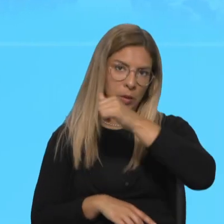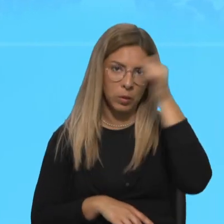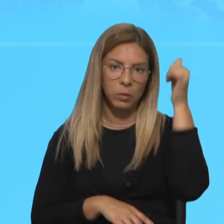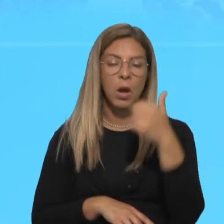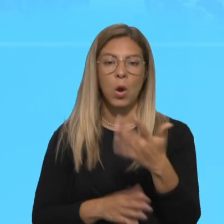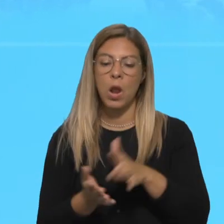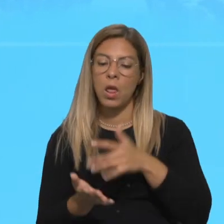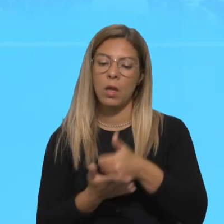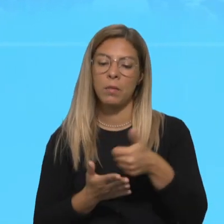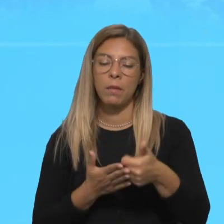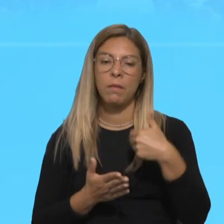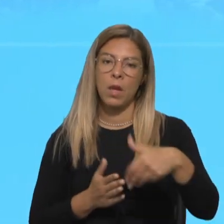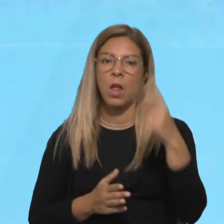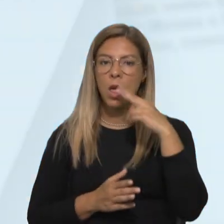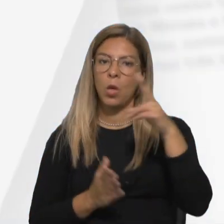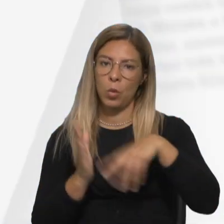lido nas missas deste domingo.